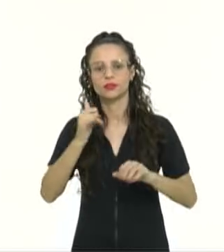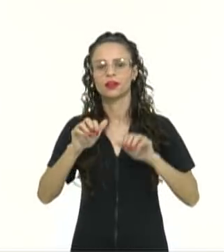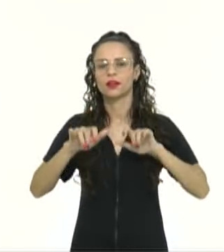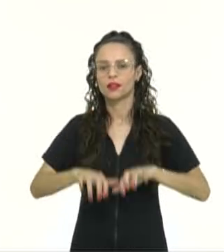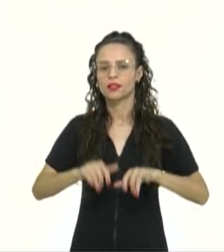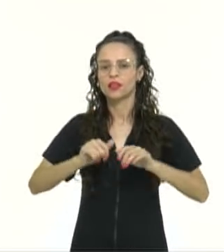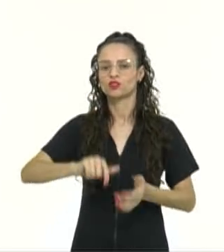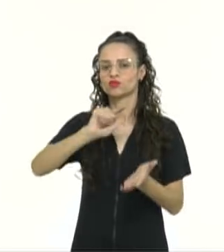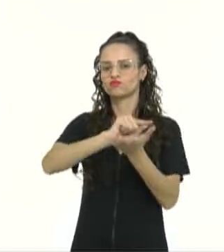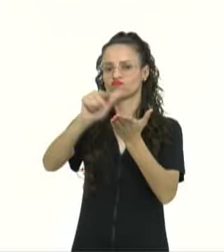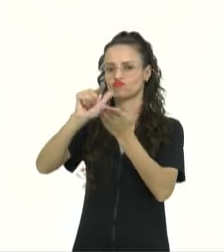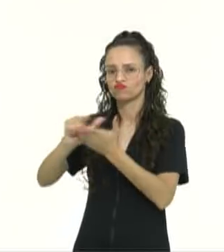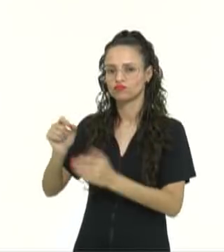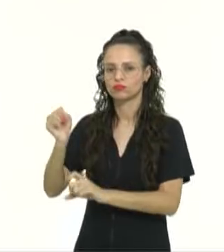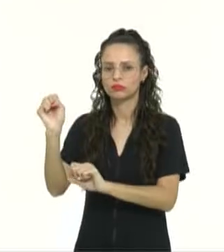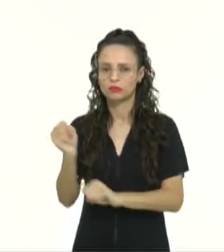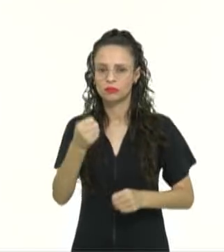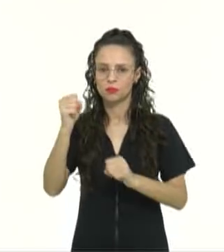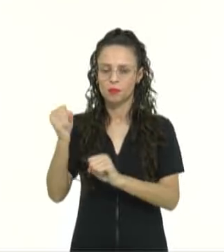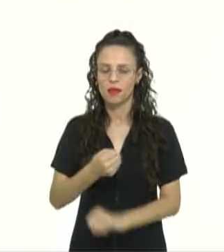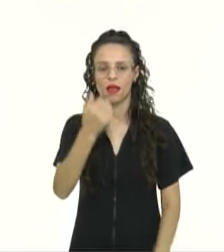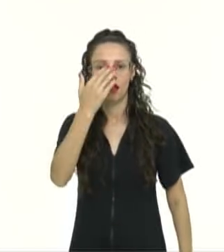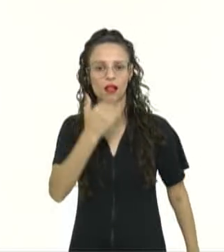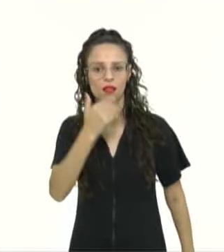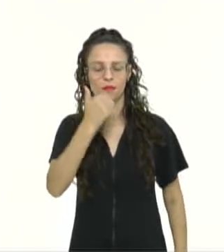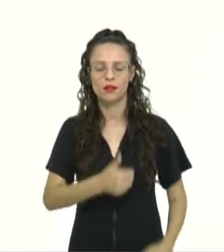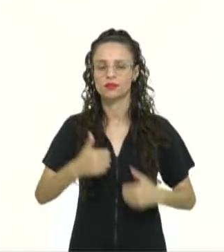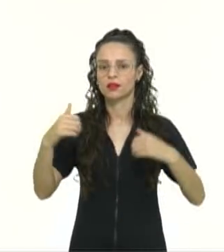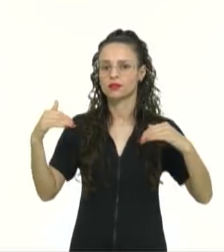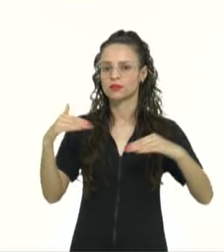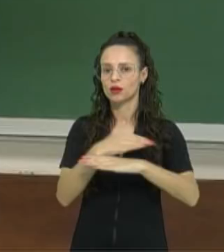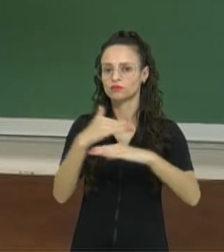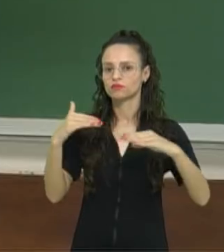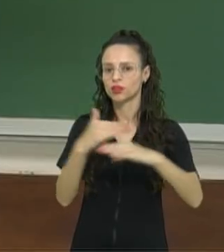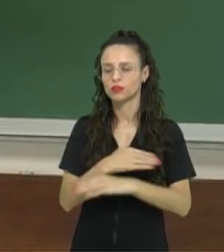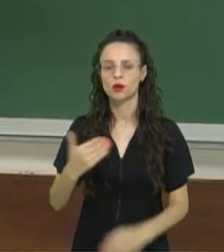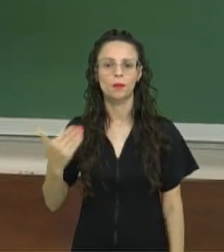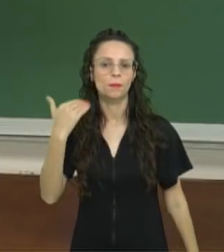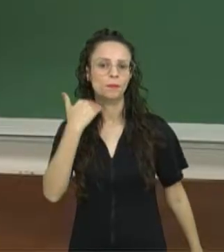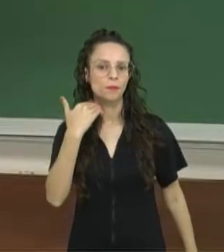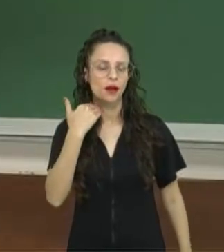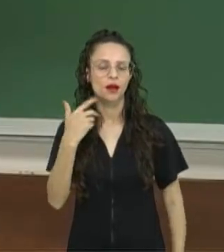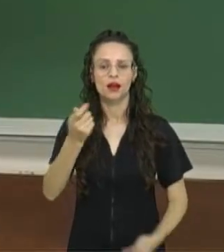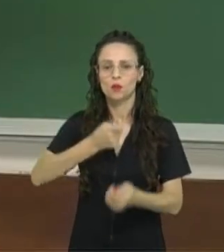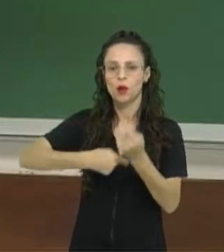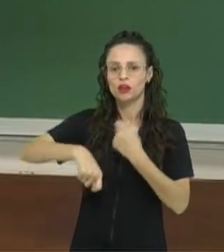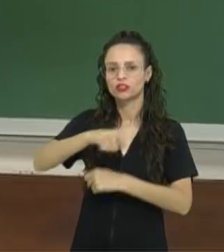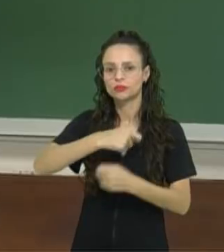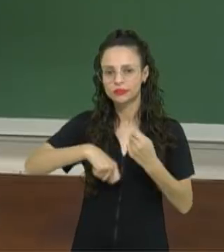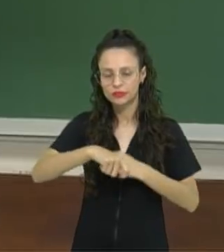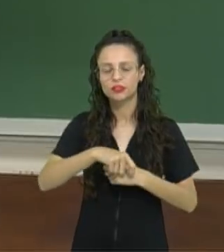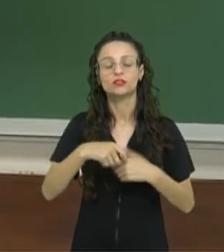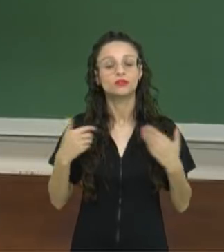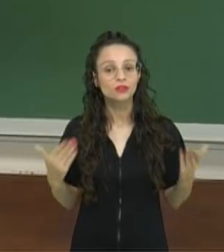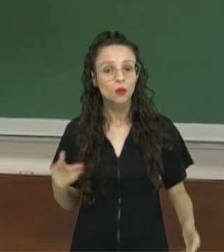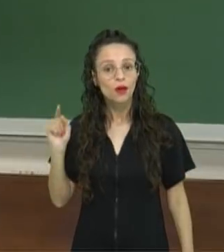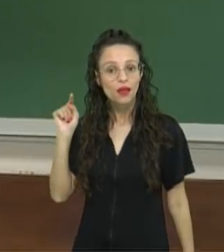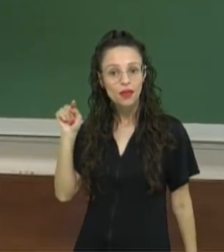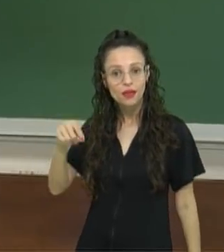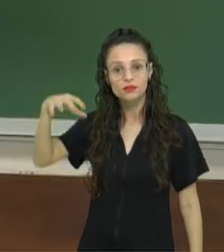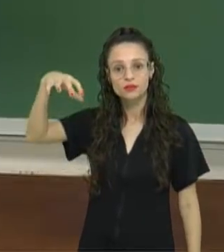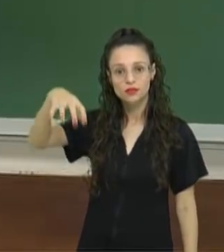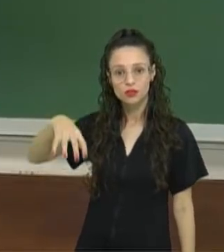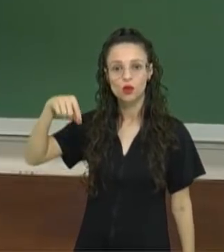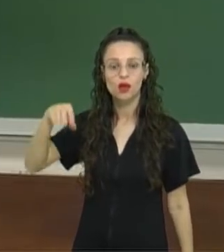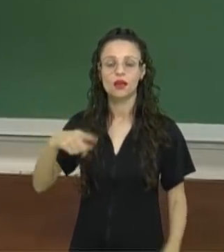limpeza, de alimentação, transporte, serviços bancários, administrativos. Então, esse setor